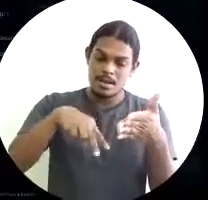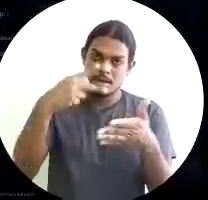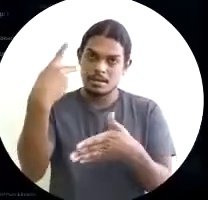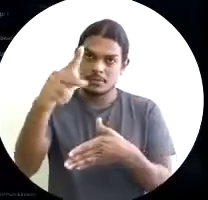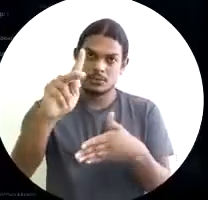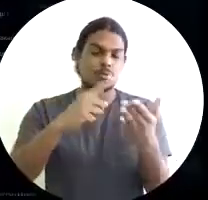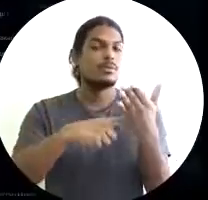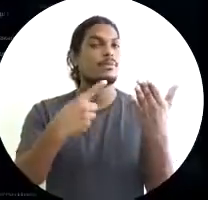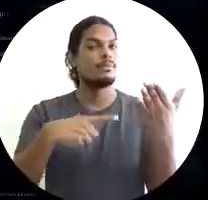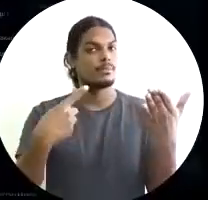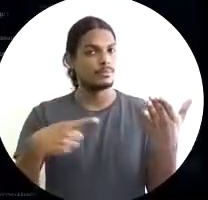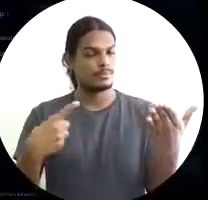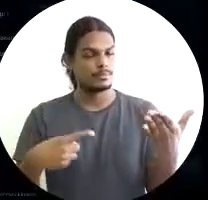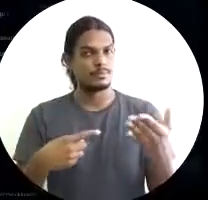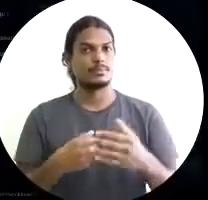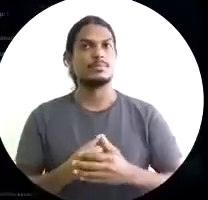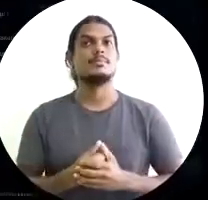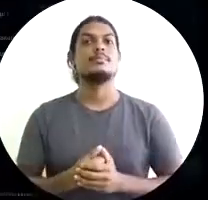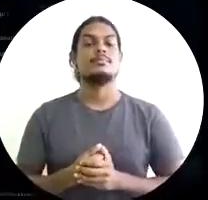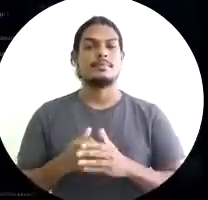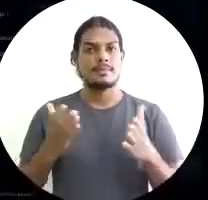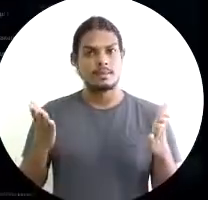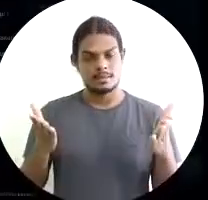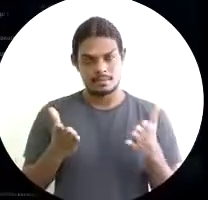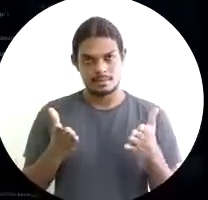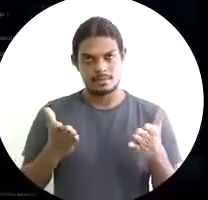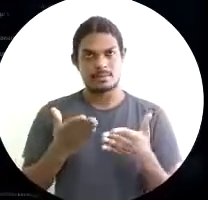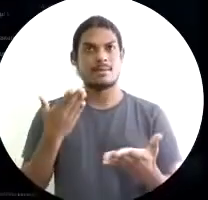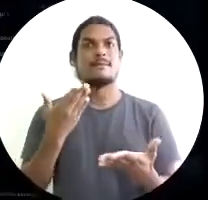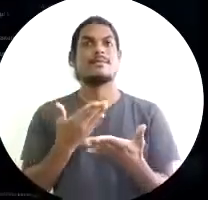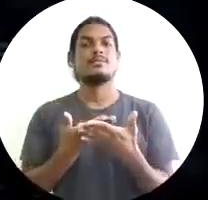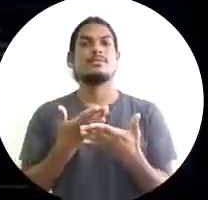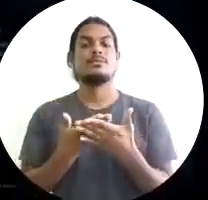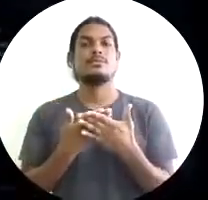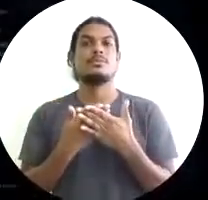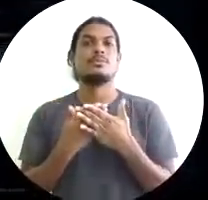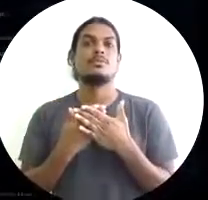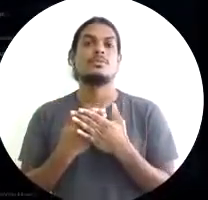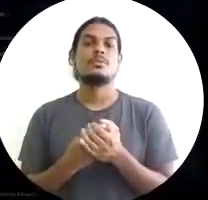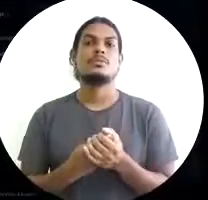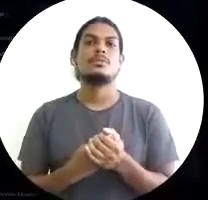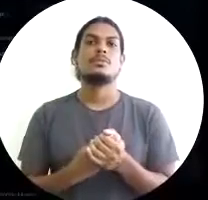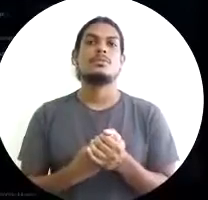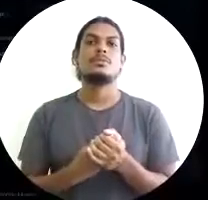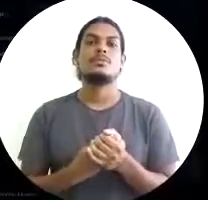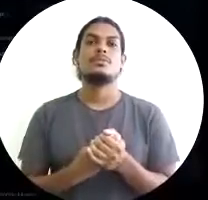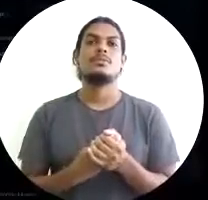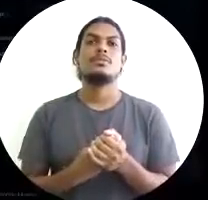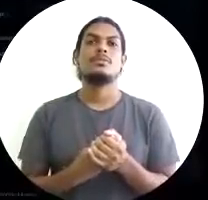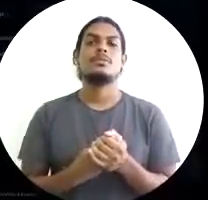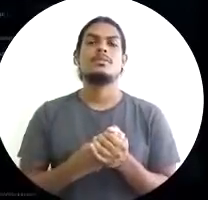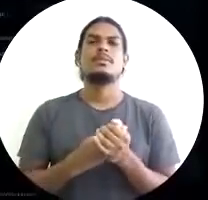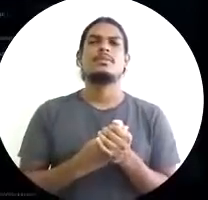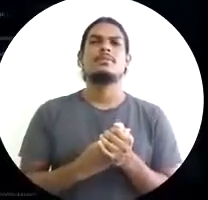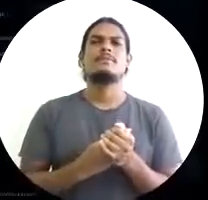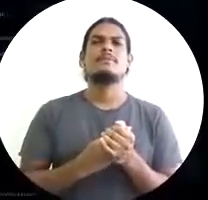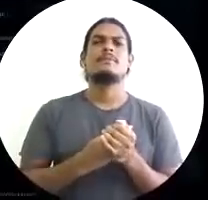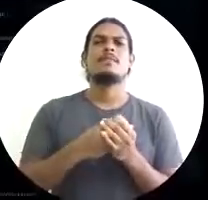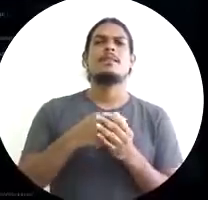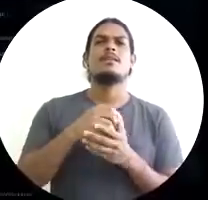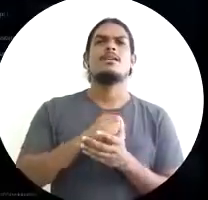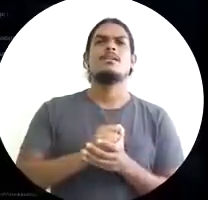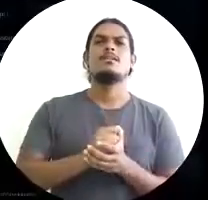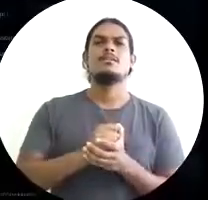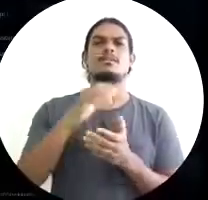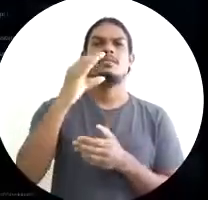fonte de informação. Agora, vamos a gente vai conhecer os fundamentos do CSS3,